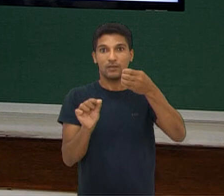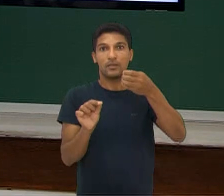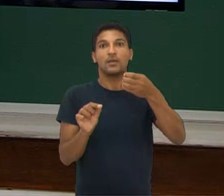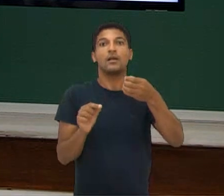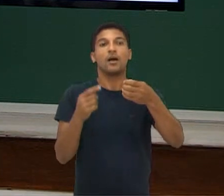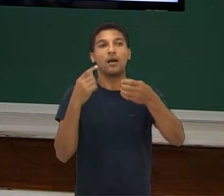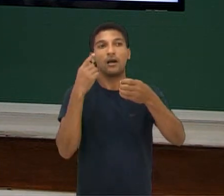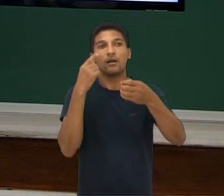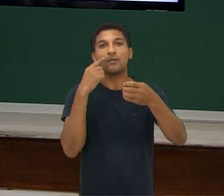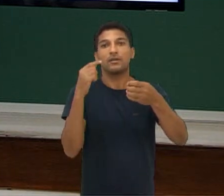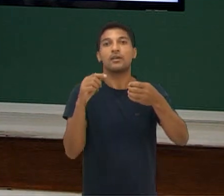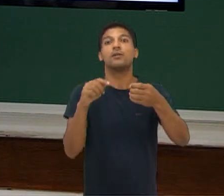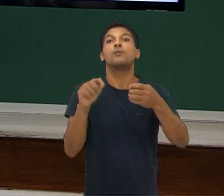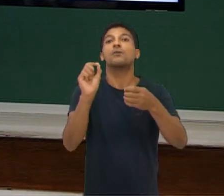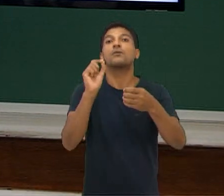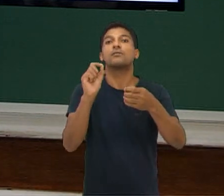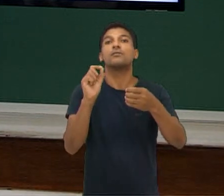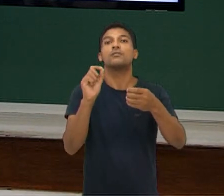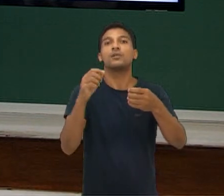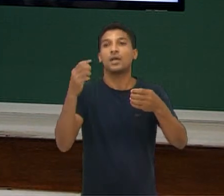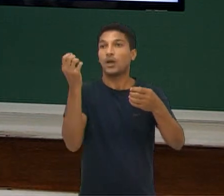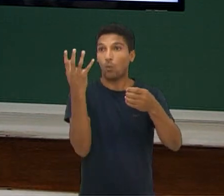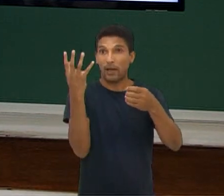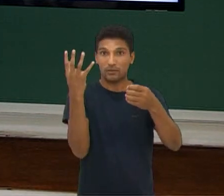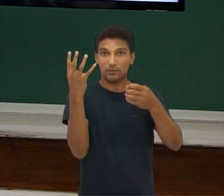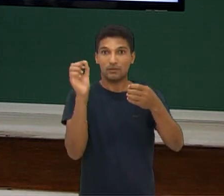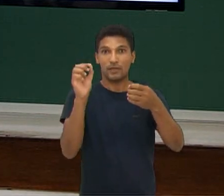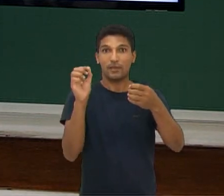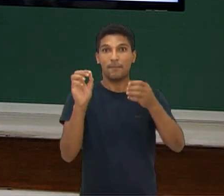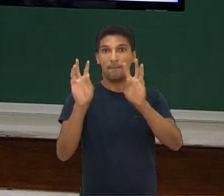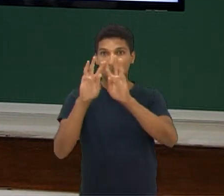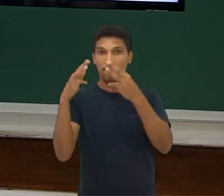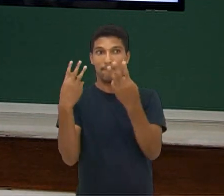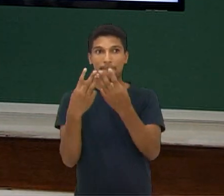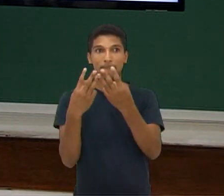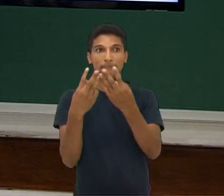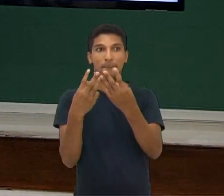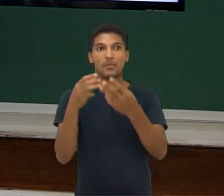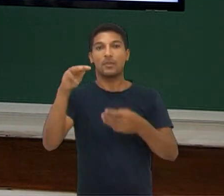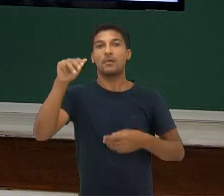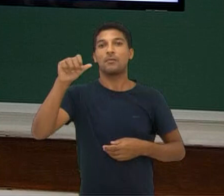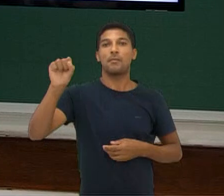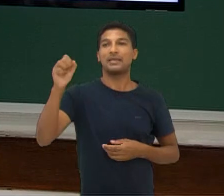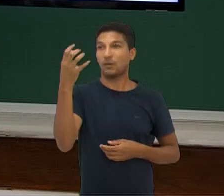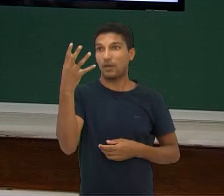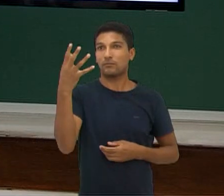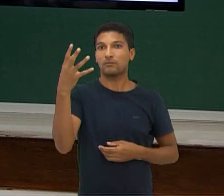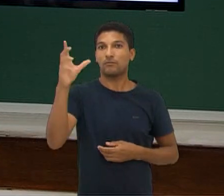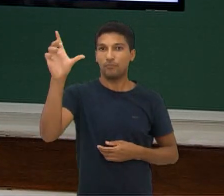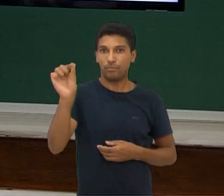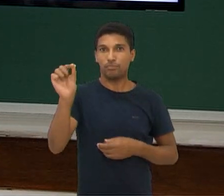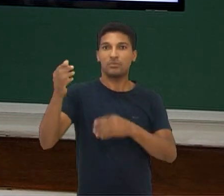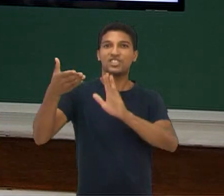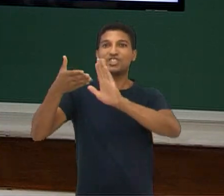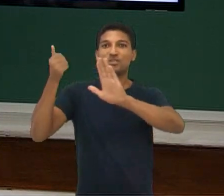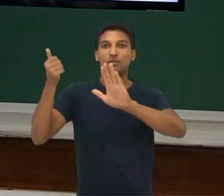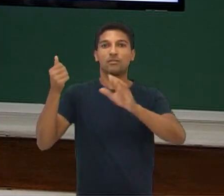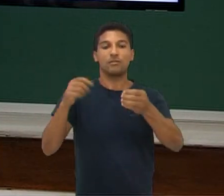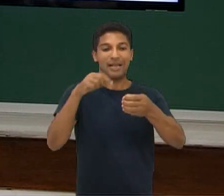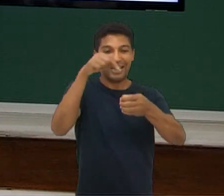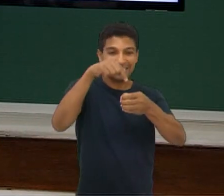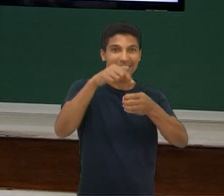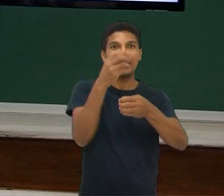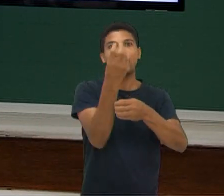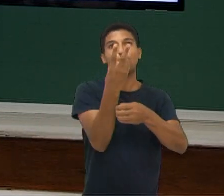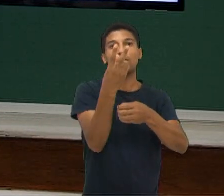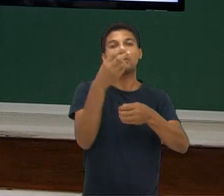e diminui 4 unidades do número de massa, certo? E ele quer saber a massa, então a massa do urânio é